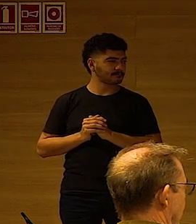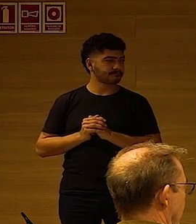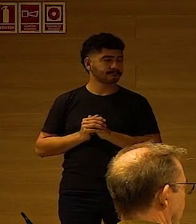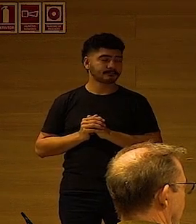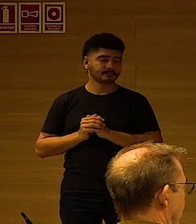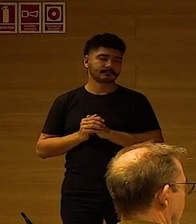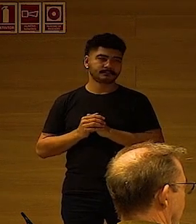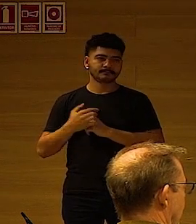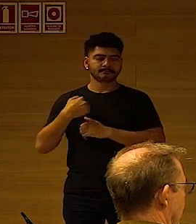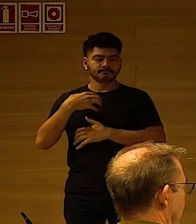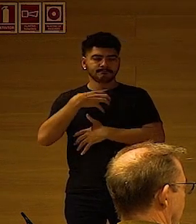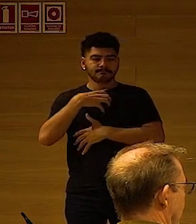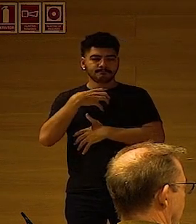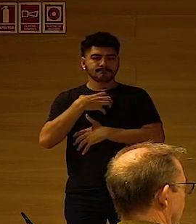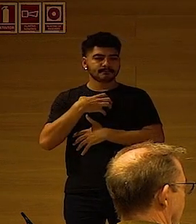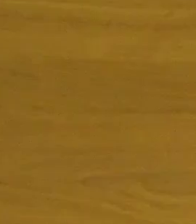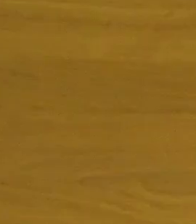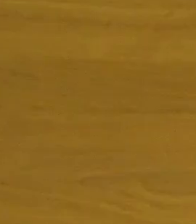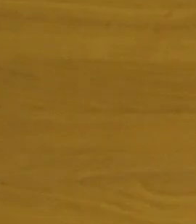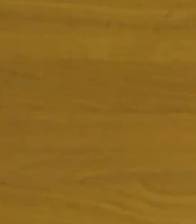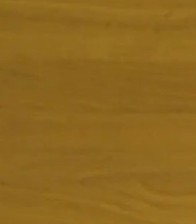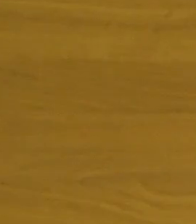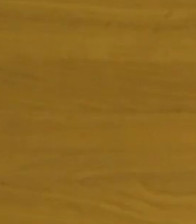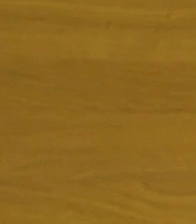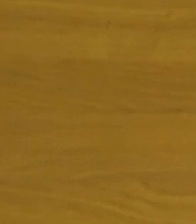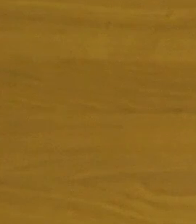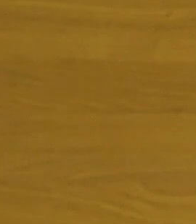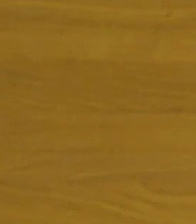eu senti o que é o medo